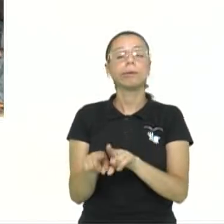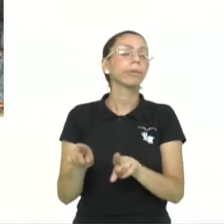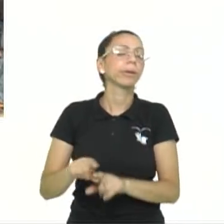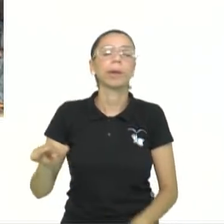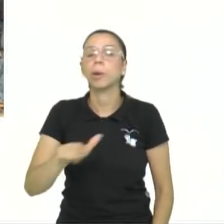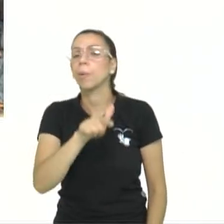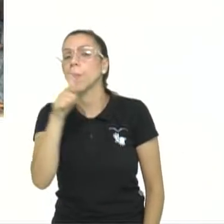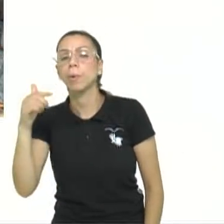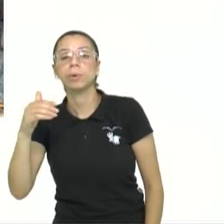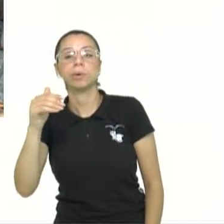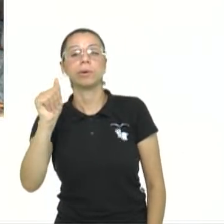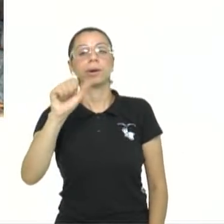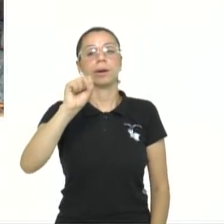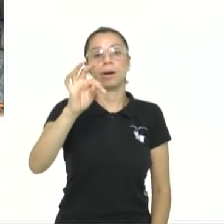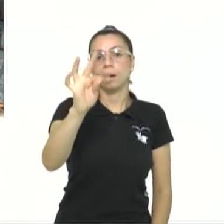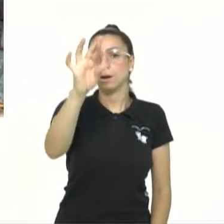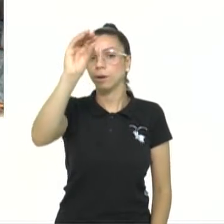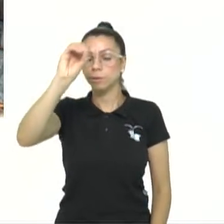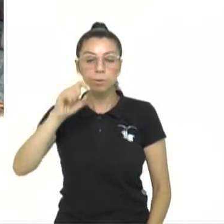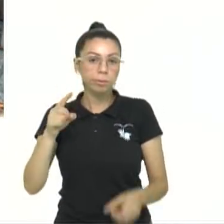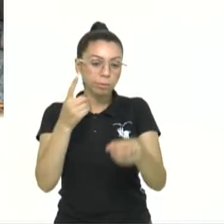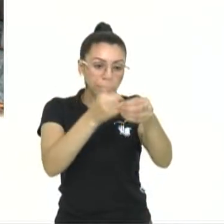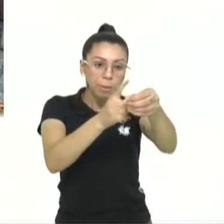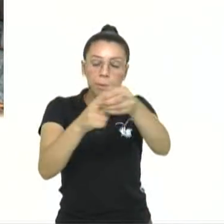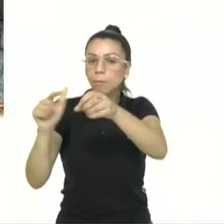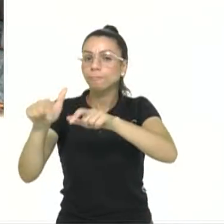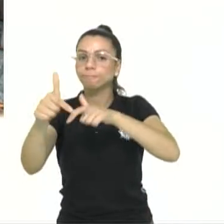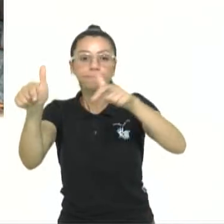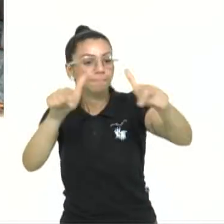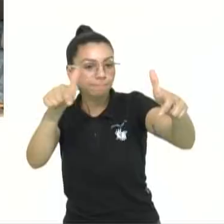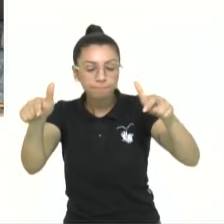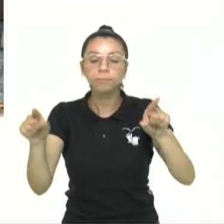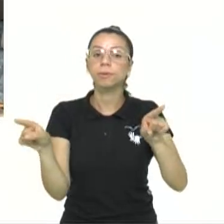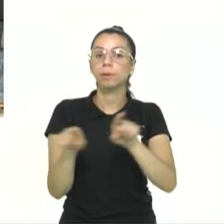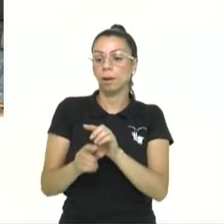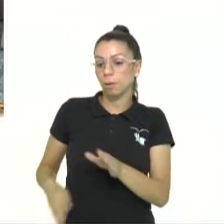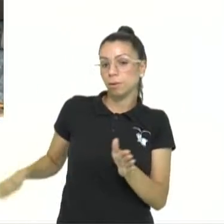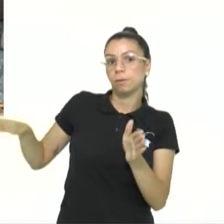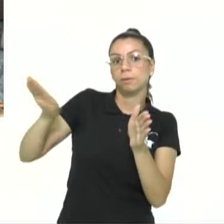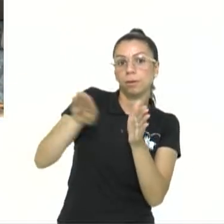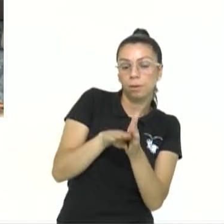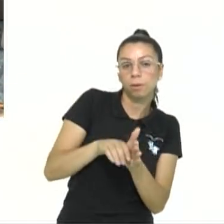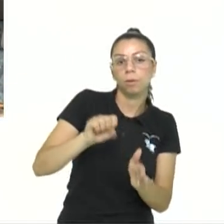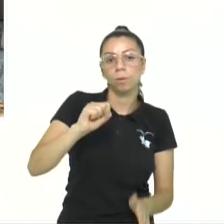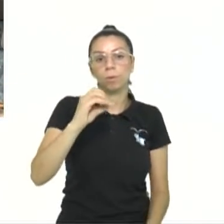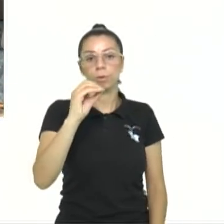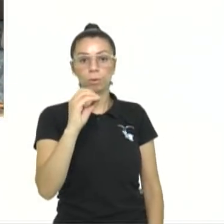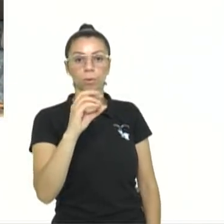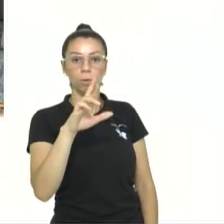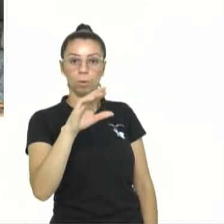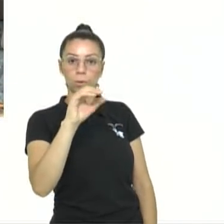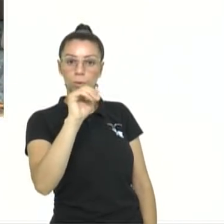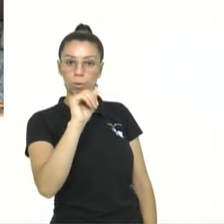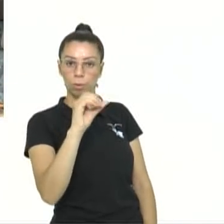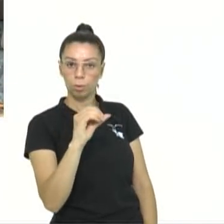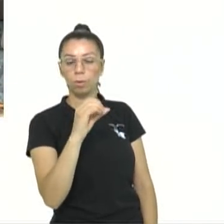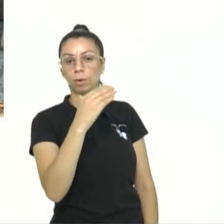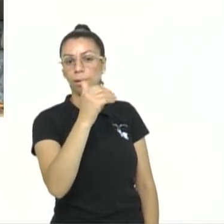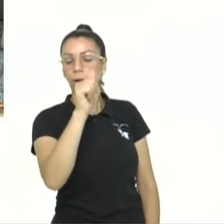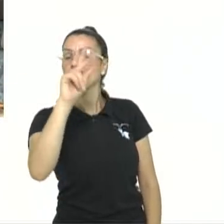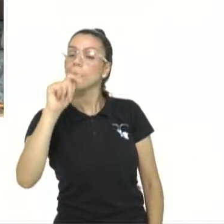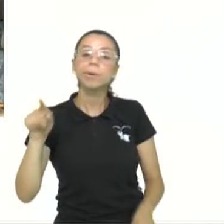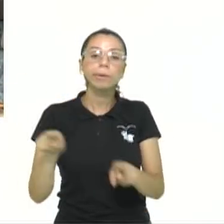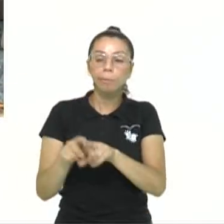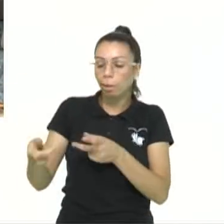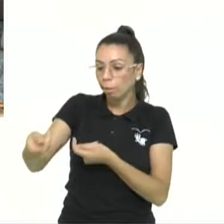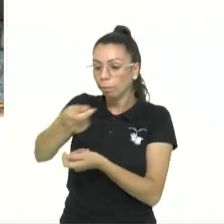e outras cidades ao longo desse caminho, até que eles chegavam em Sorocaba e lá faziam então todo o comércio dos